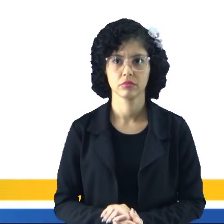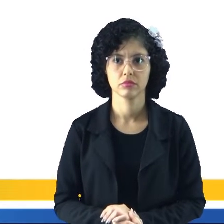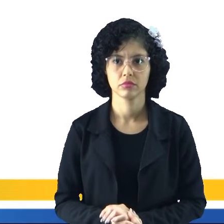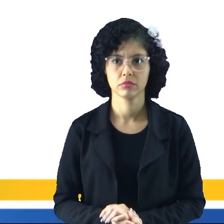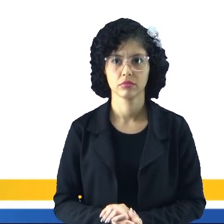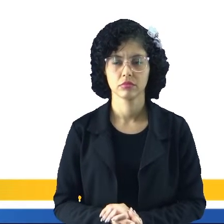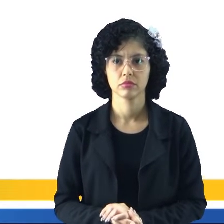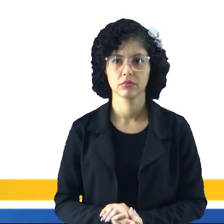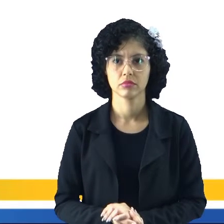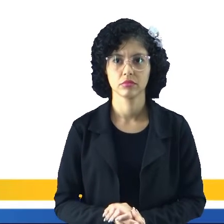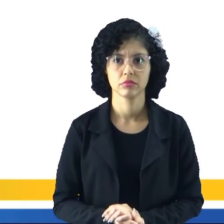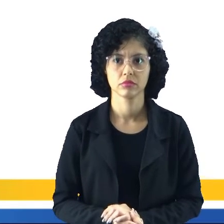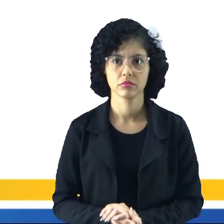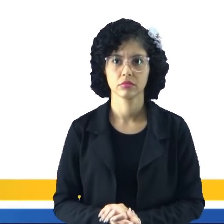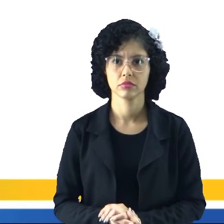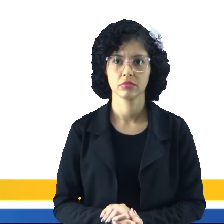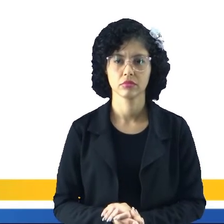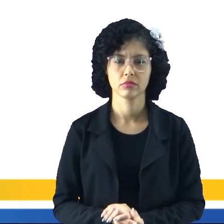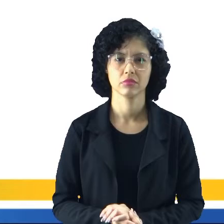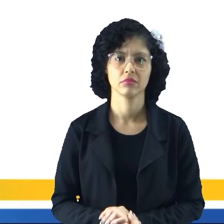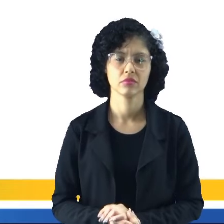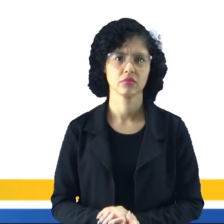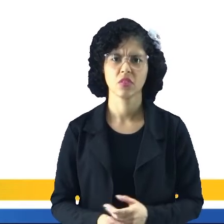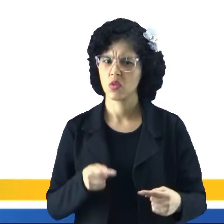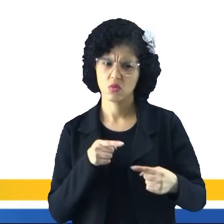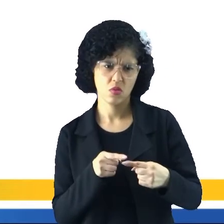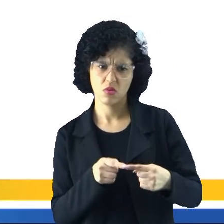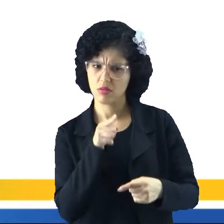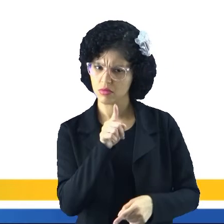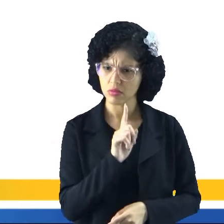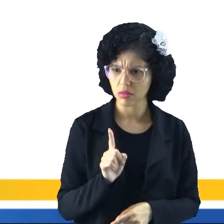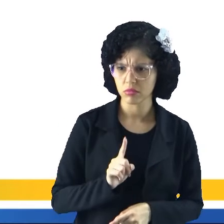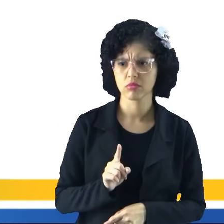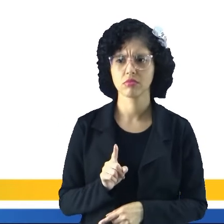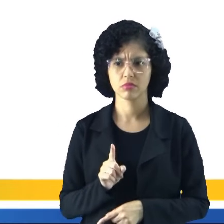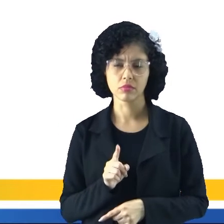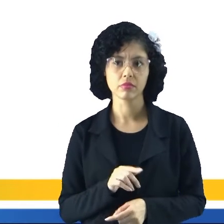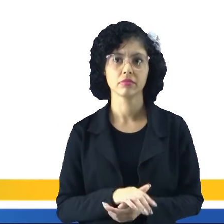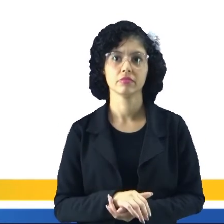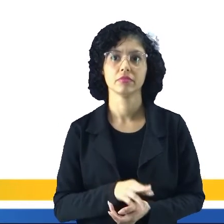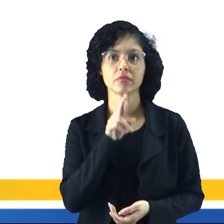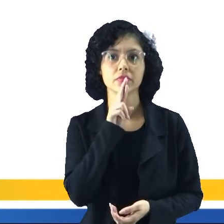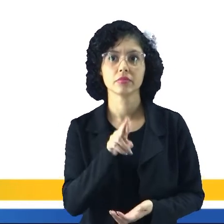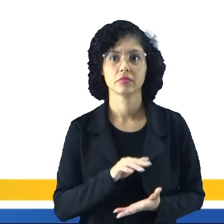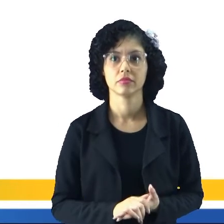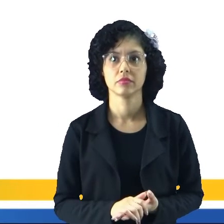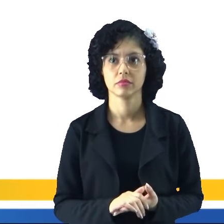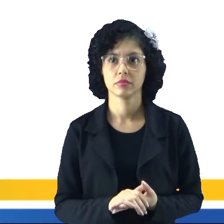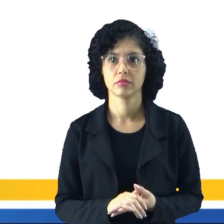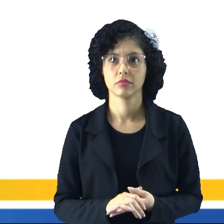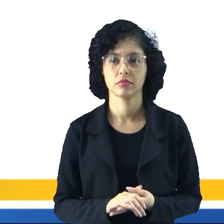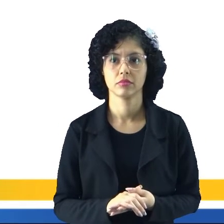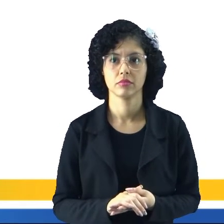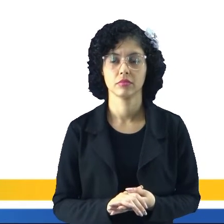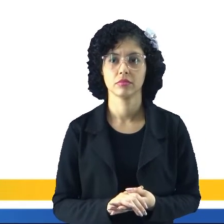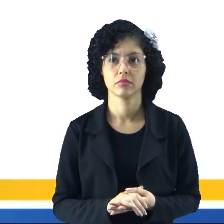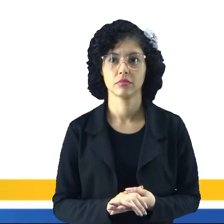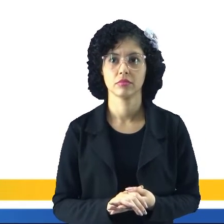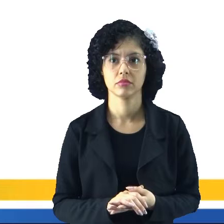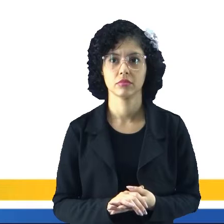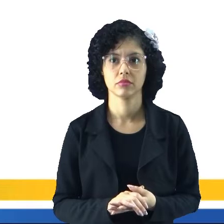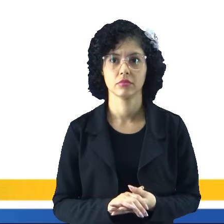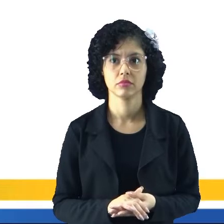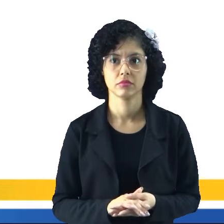ali, ele disse, eu não coincido com o Bozo, ou seja, eu não concordo contigo. E aí ele responde, e a vos que